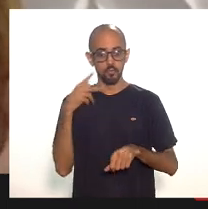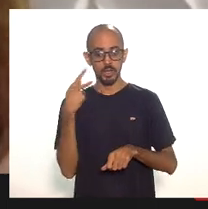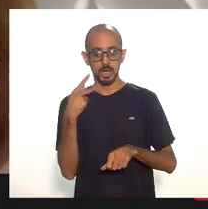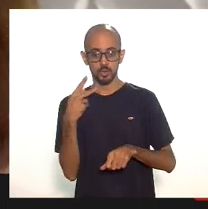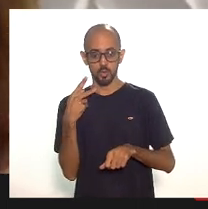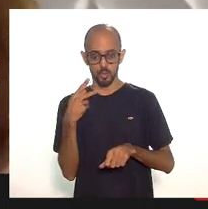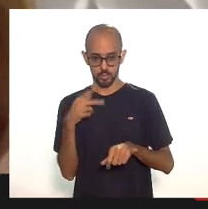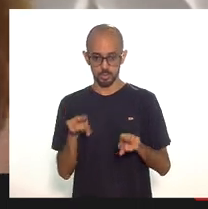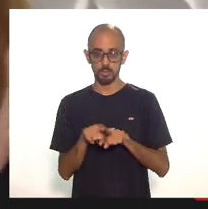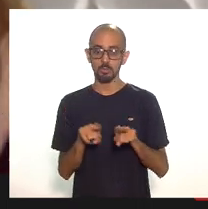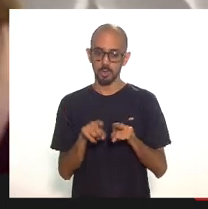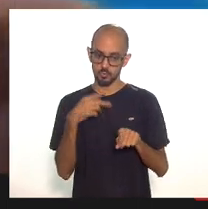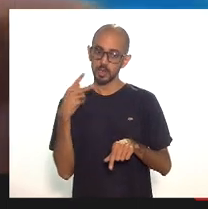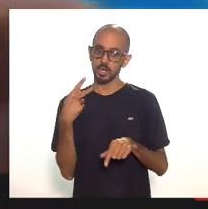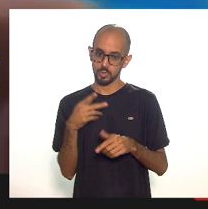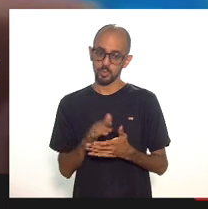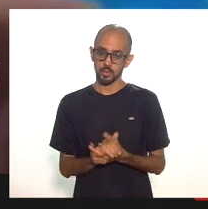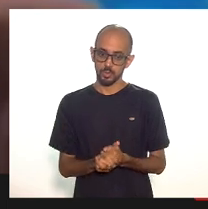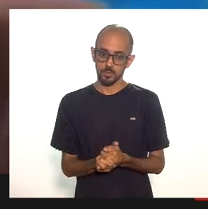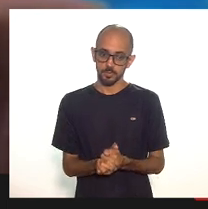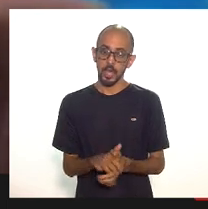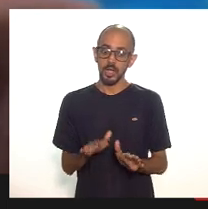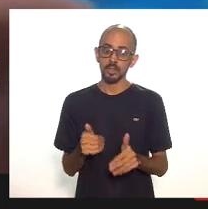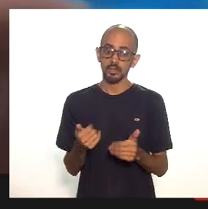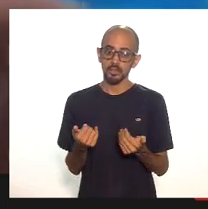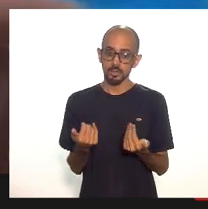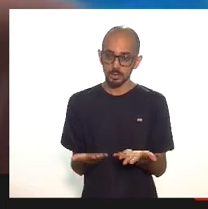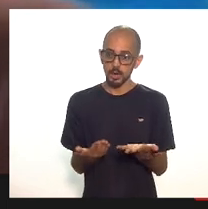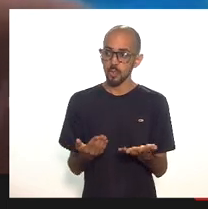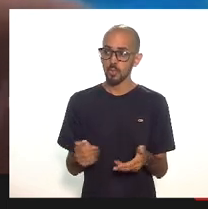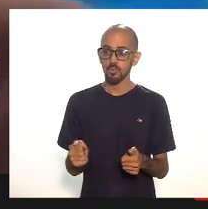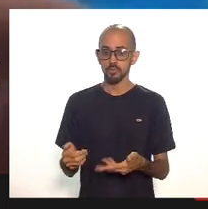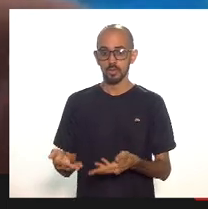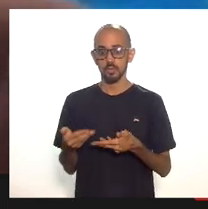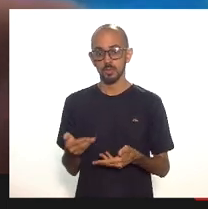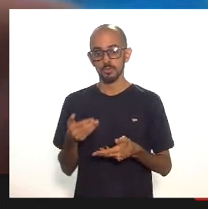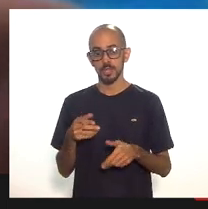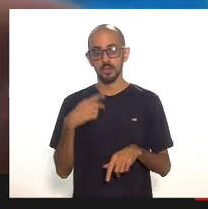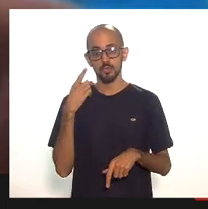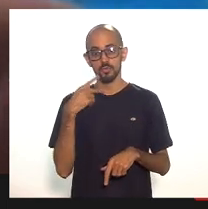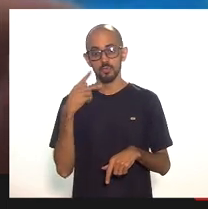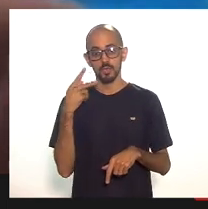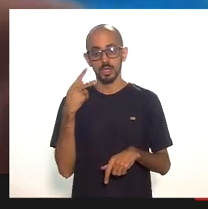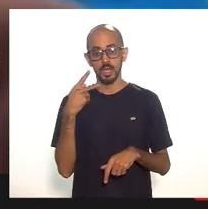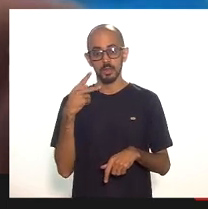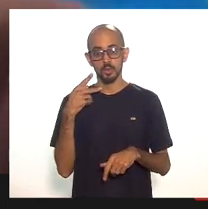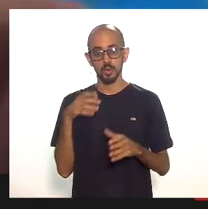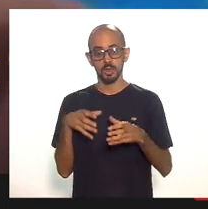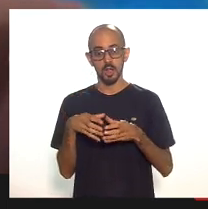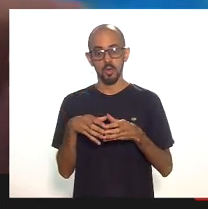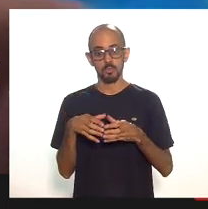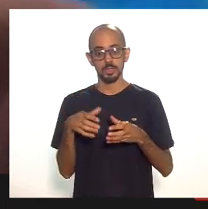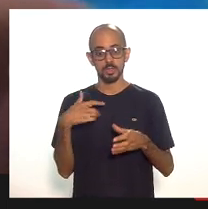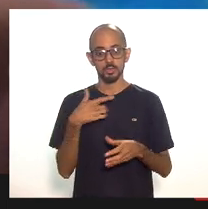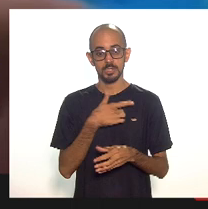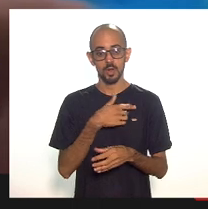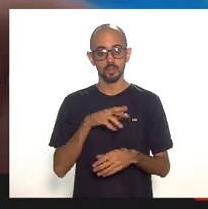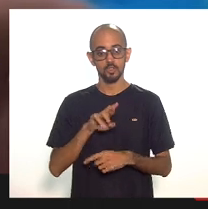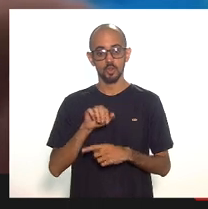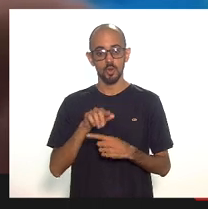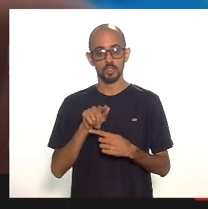gente... Sim. Vamos chamar, então, o vereador da Comissão de Saúde está aqui presente, Rogério Amorim,